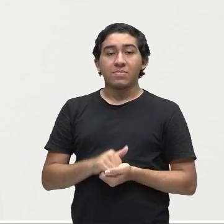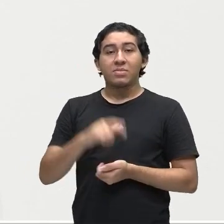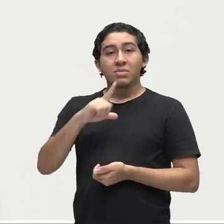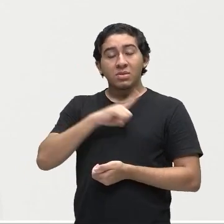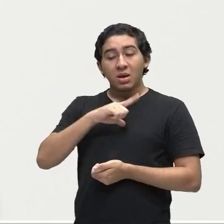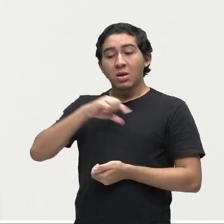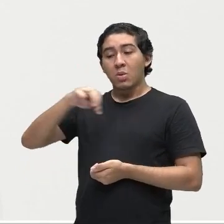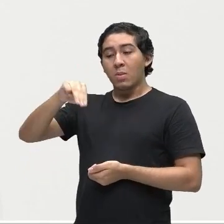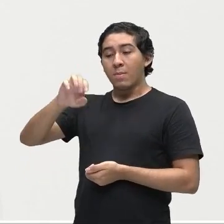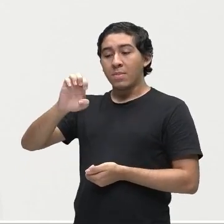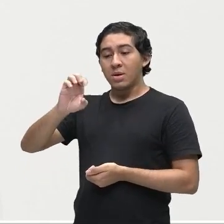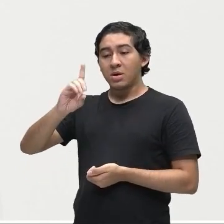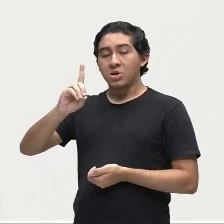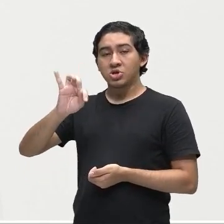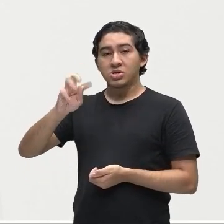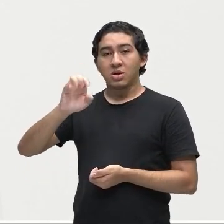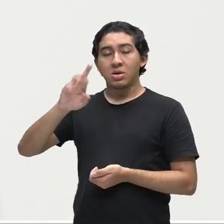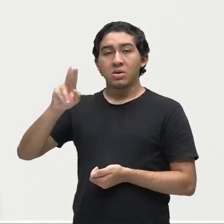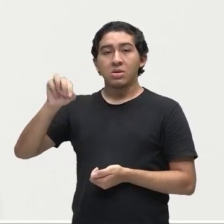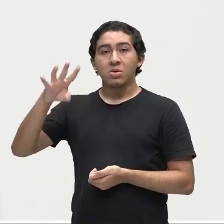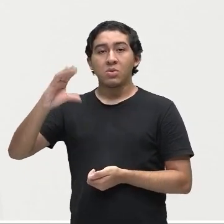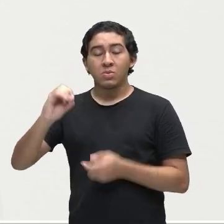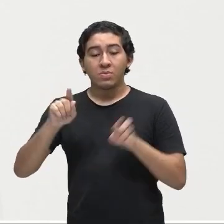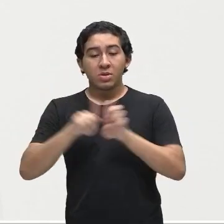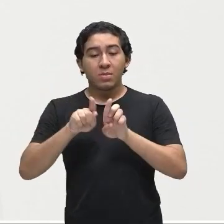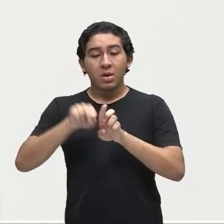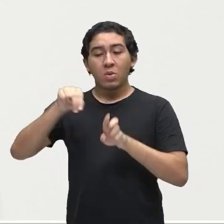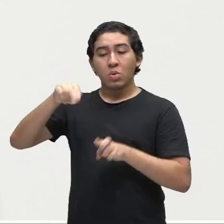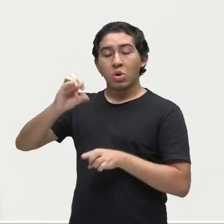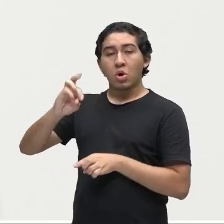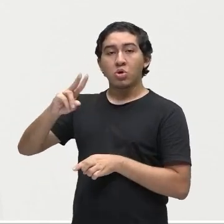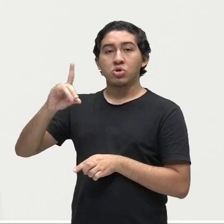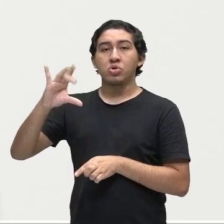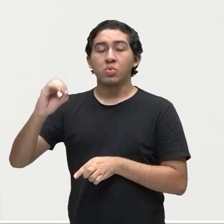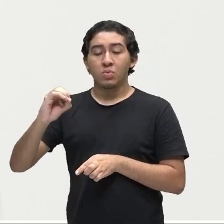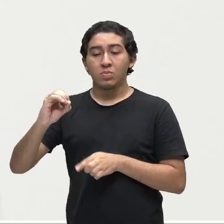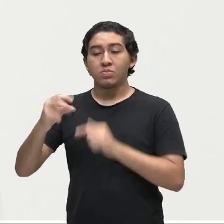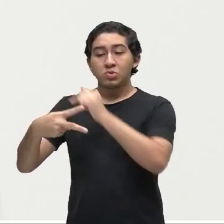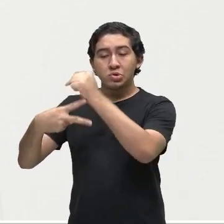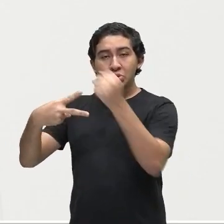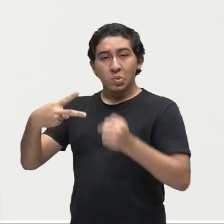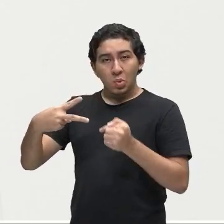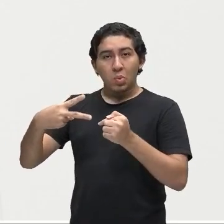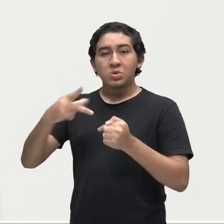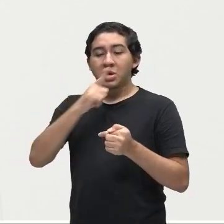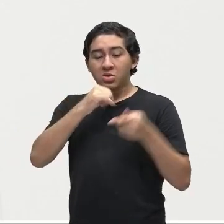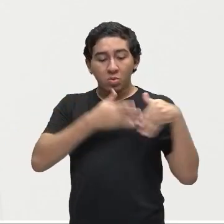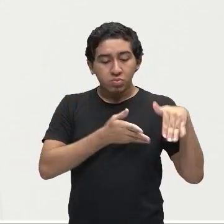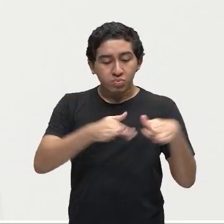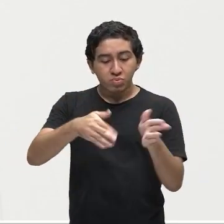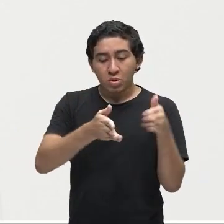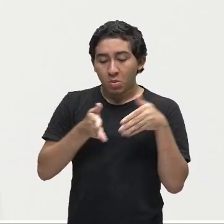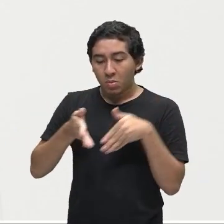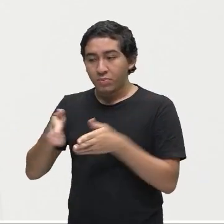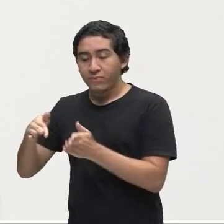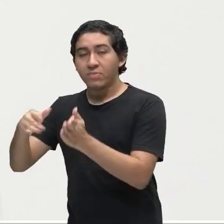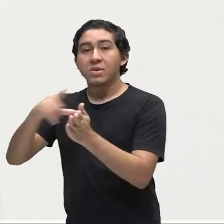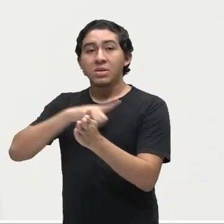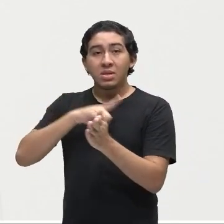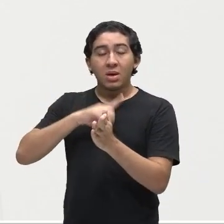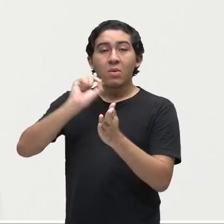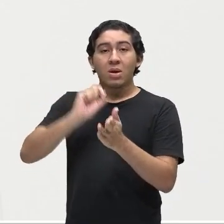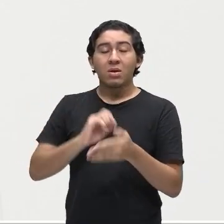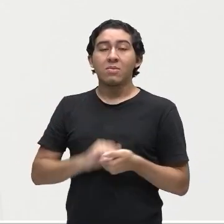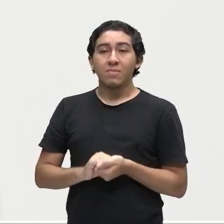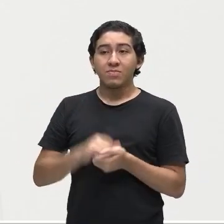do Mediterrâneo e o eixo nórdico. São os dois caminhos que levariam aí a estabelecer essas